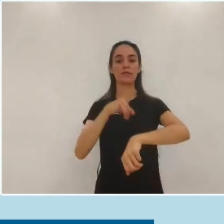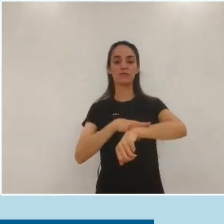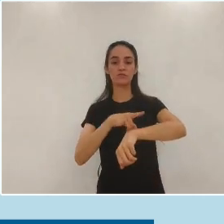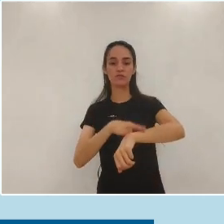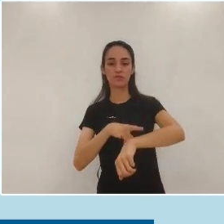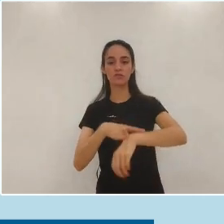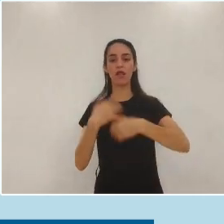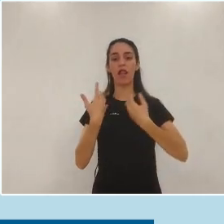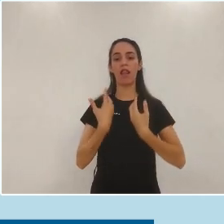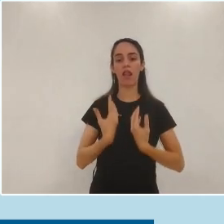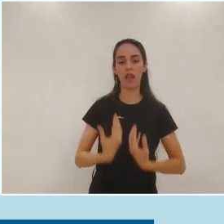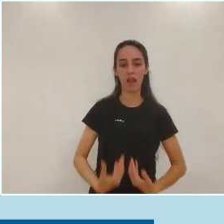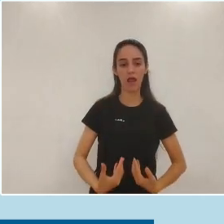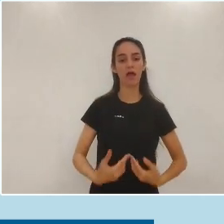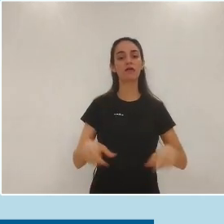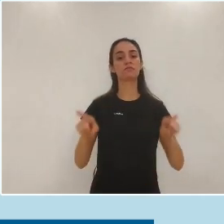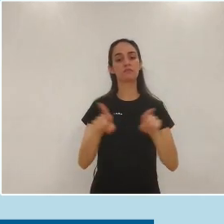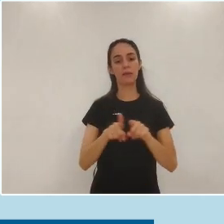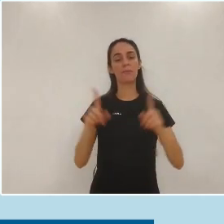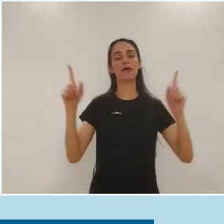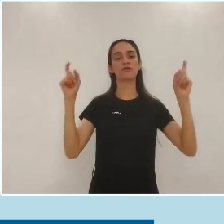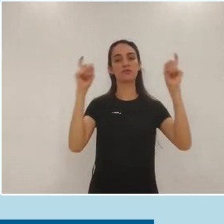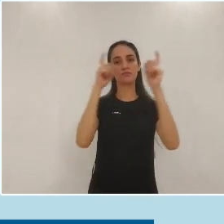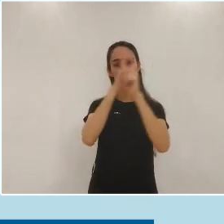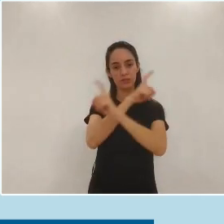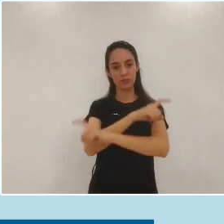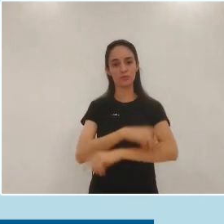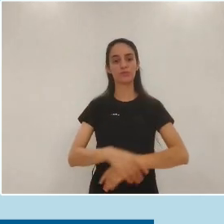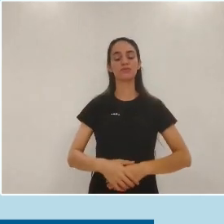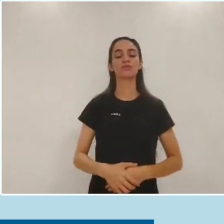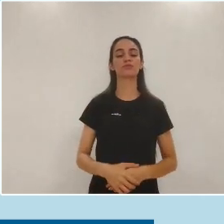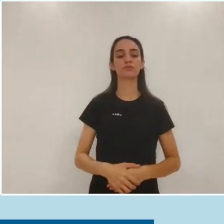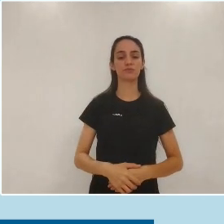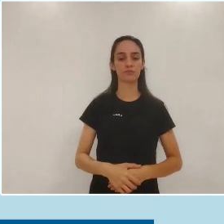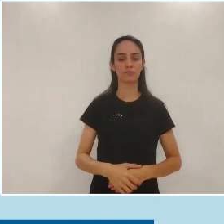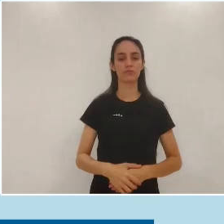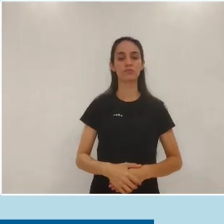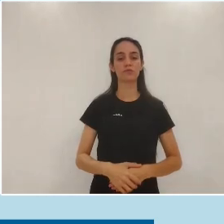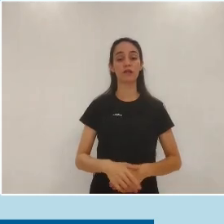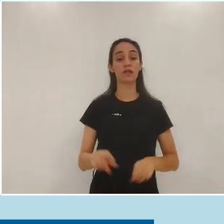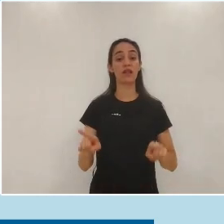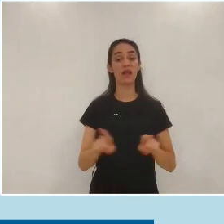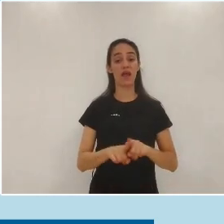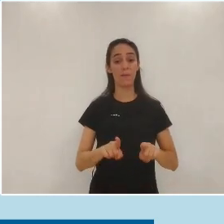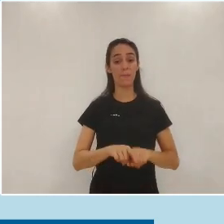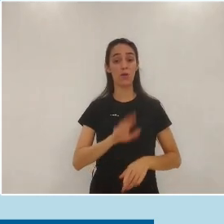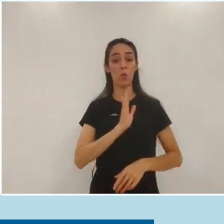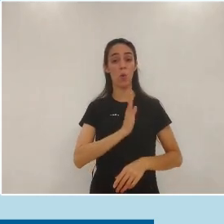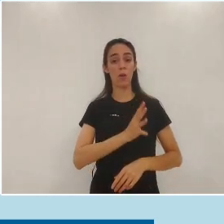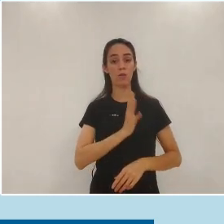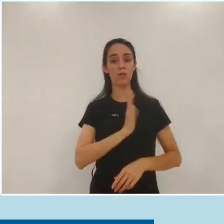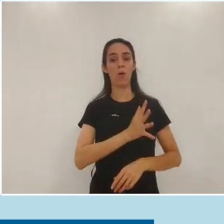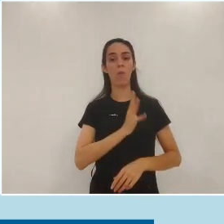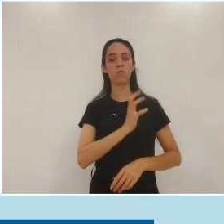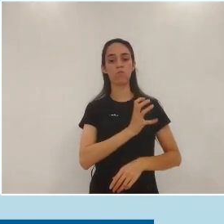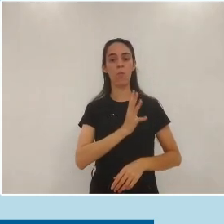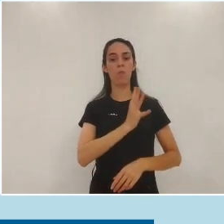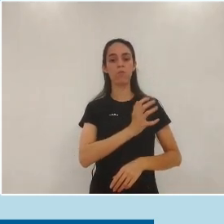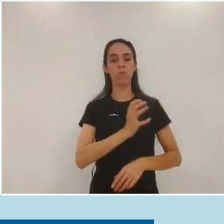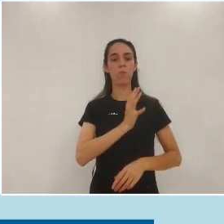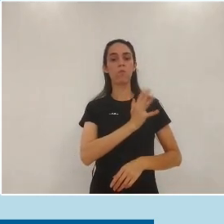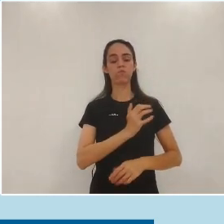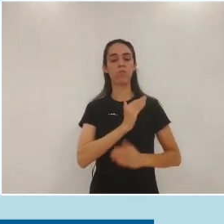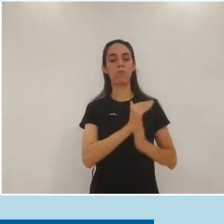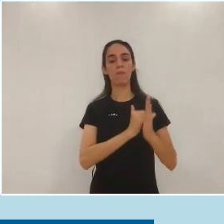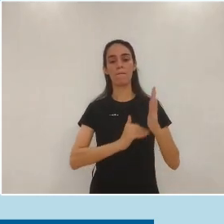exaustão, também tem dificuldade. A frequência cardíaca é aumentada, e isso daí